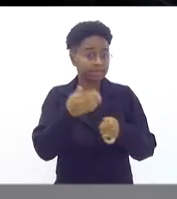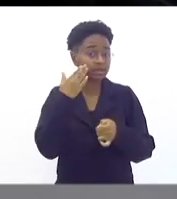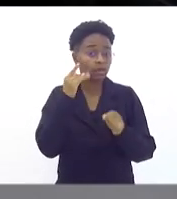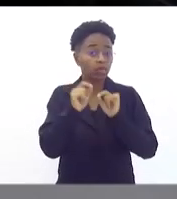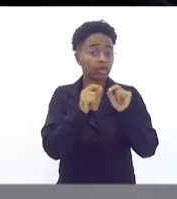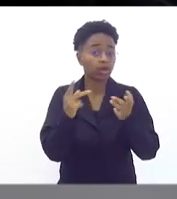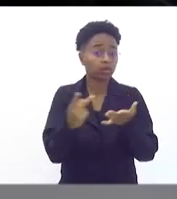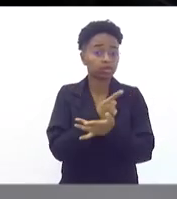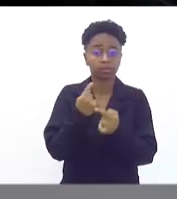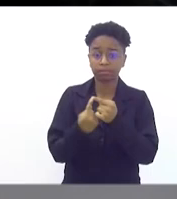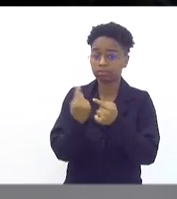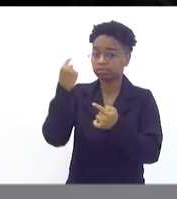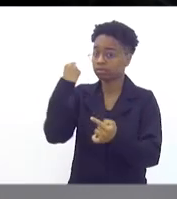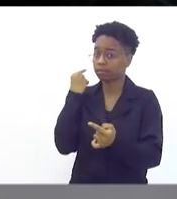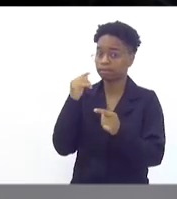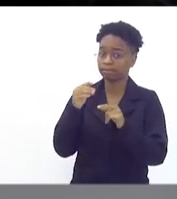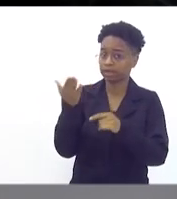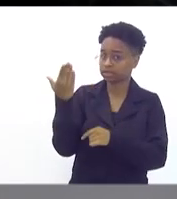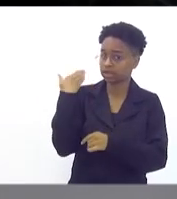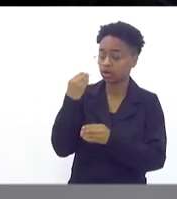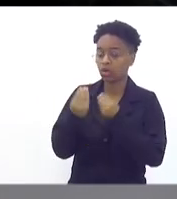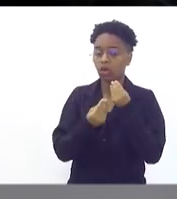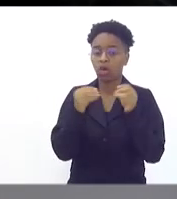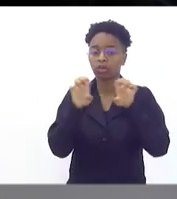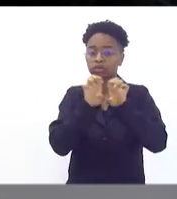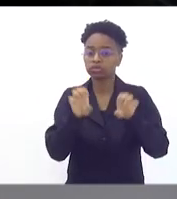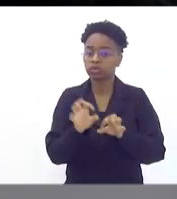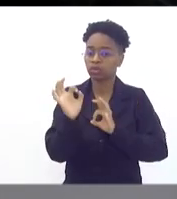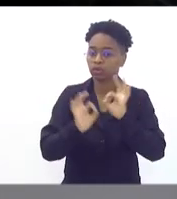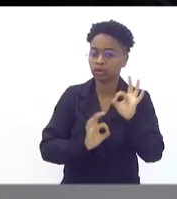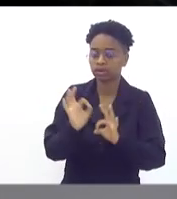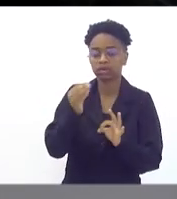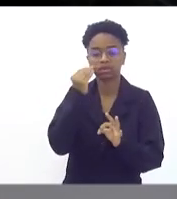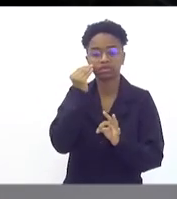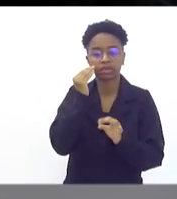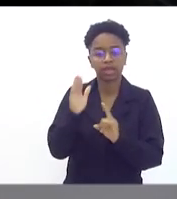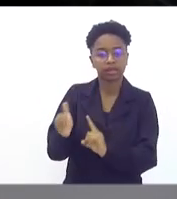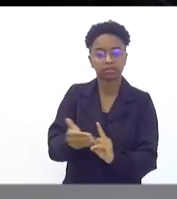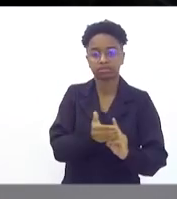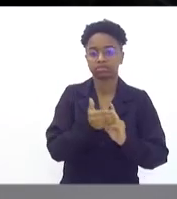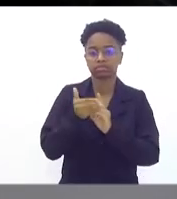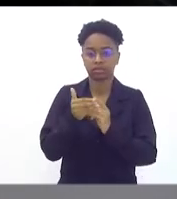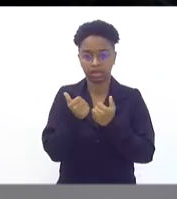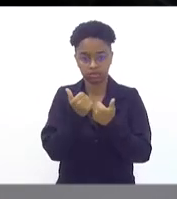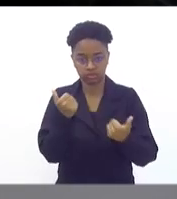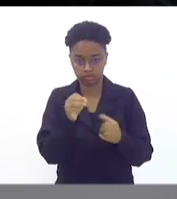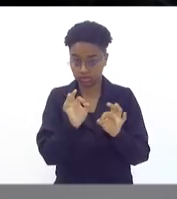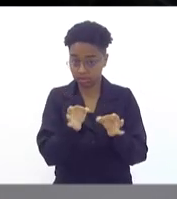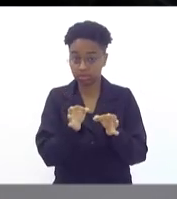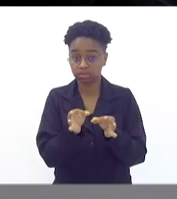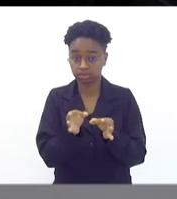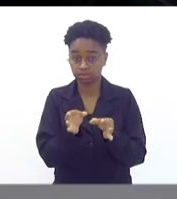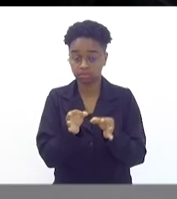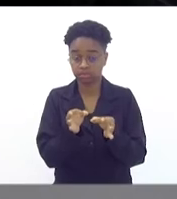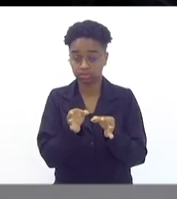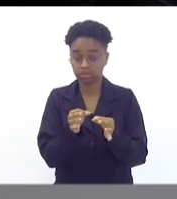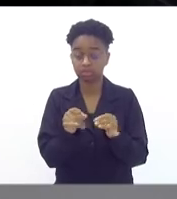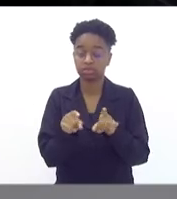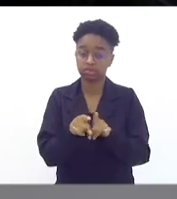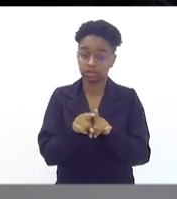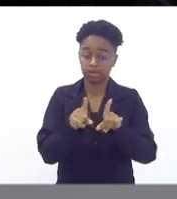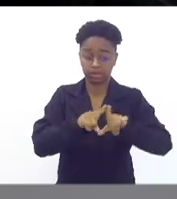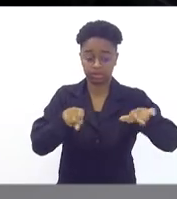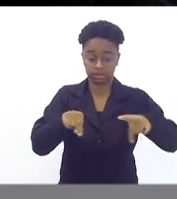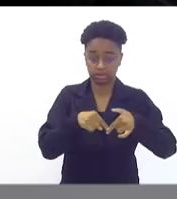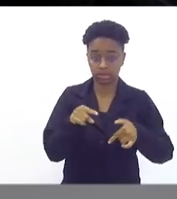dentro da secretaria com a estrutura que só vai montar para que isso possa ser benção uma Assessoria né como no nossos